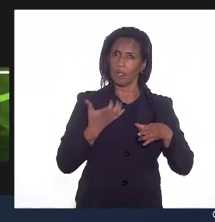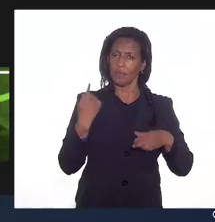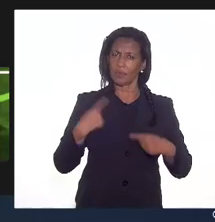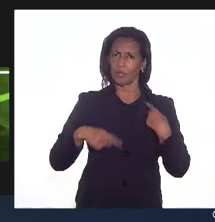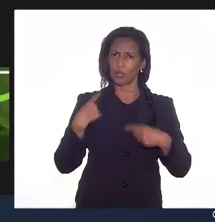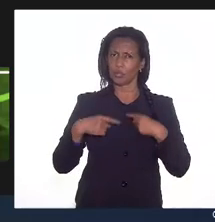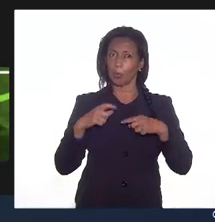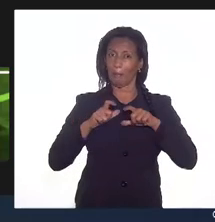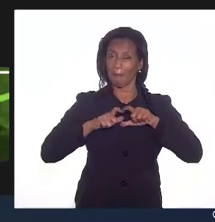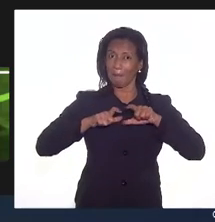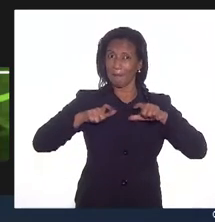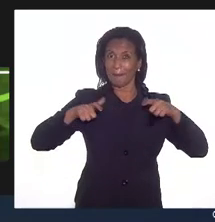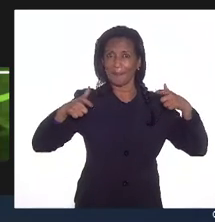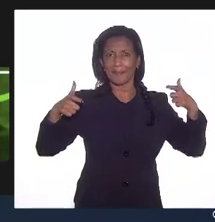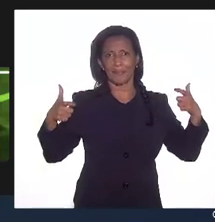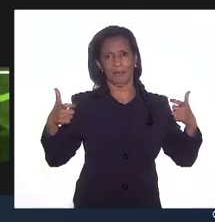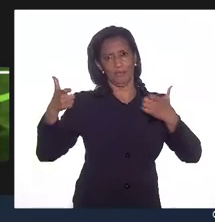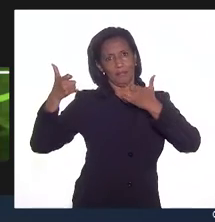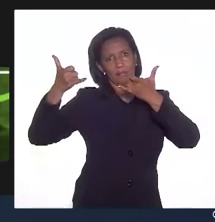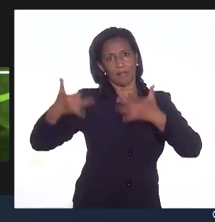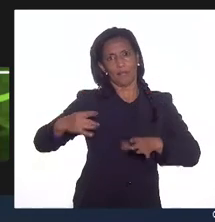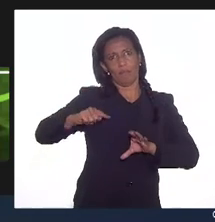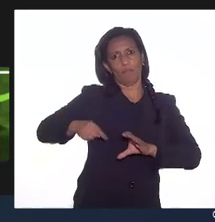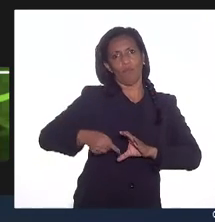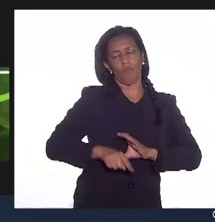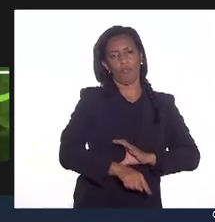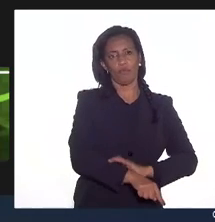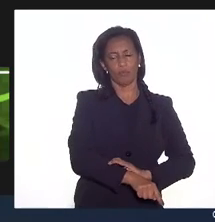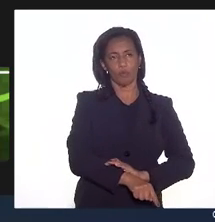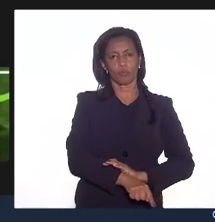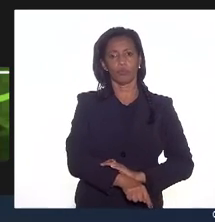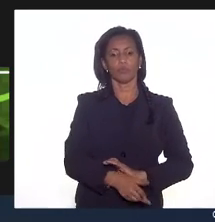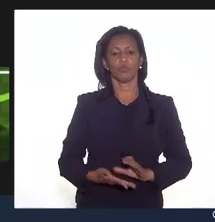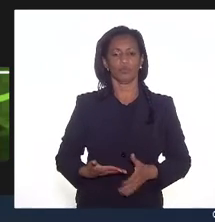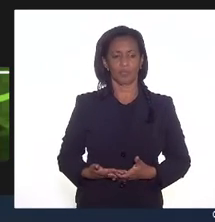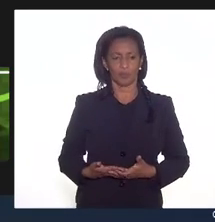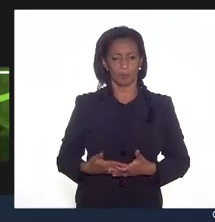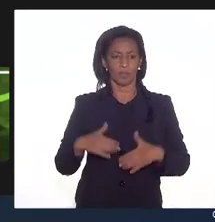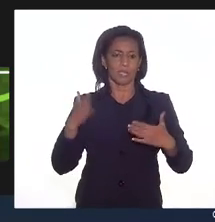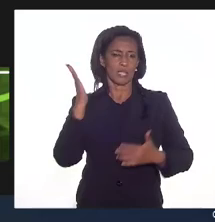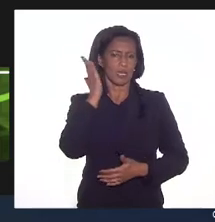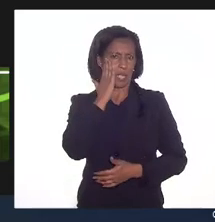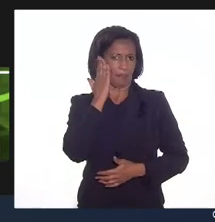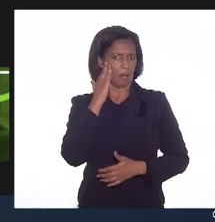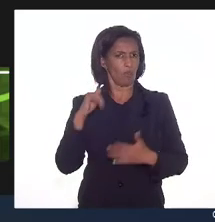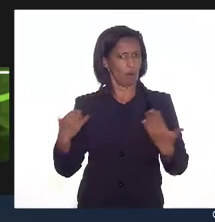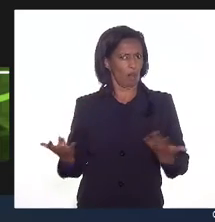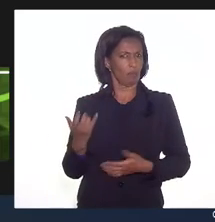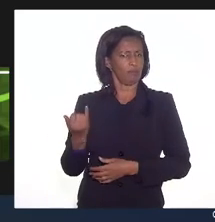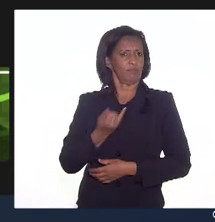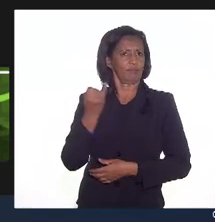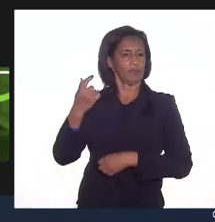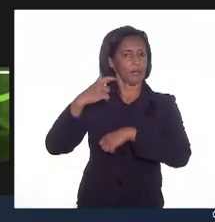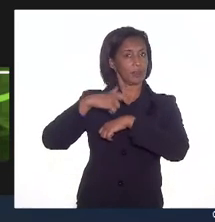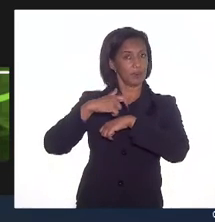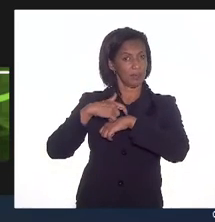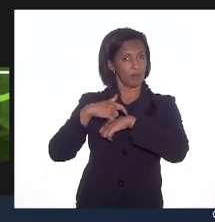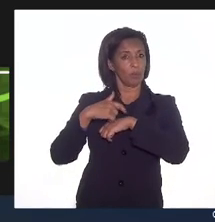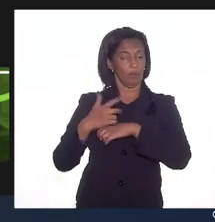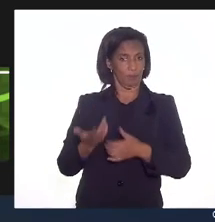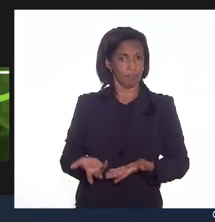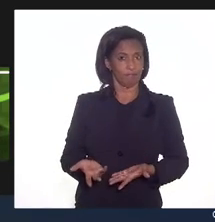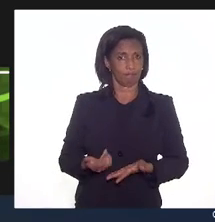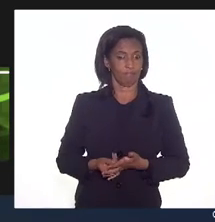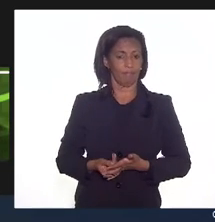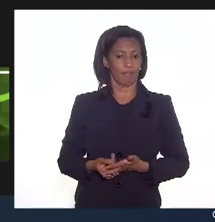discussão um pouco mais ampliada sobre o programa de formação sabendo lógico a importância principalmente nesse momento dos editais